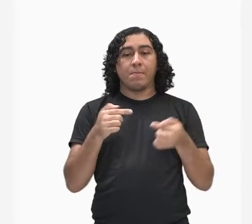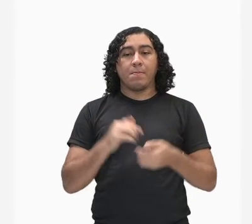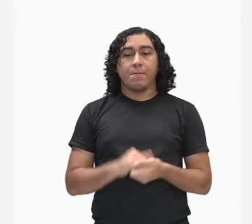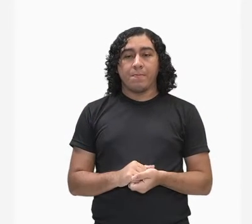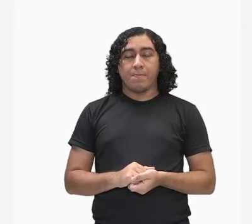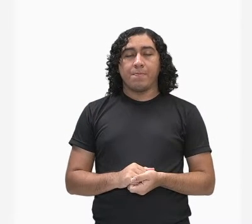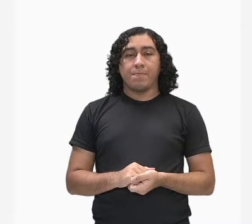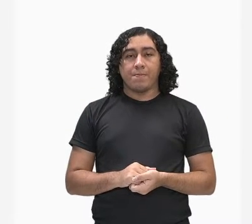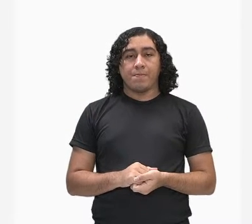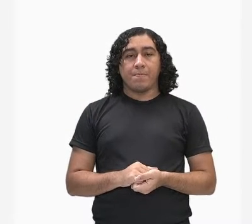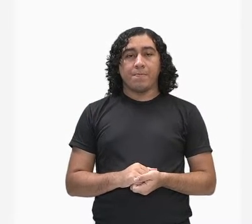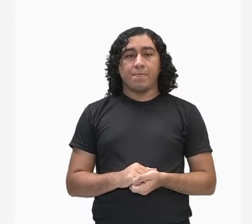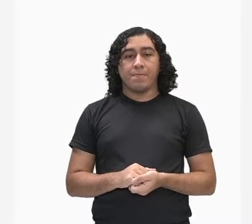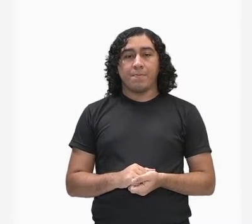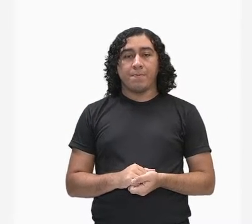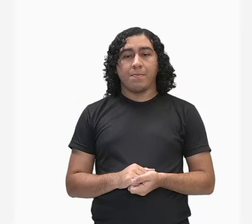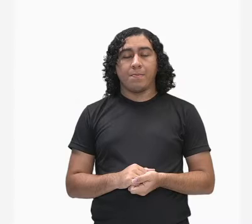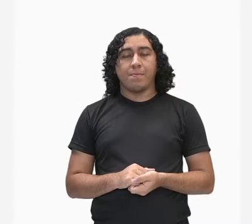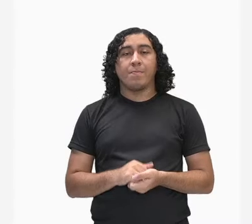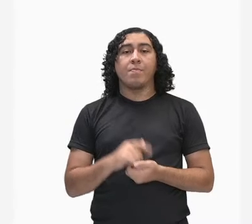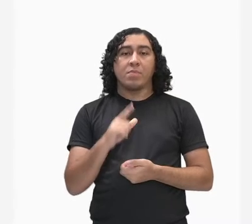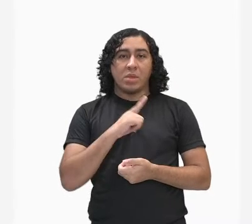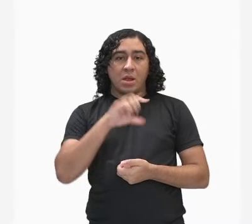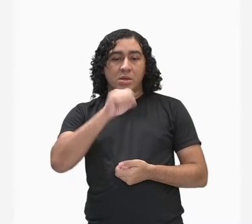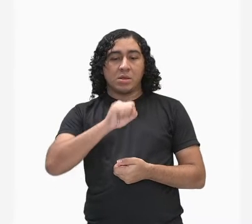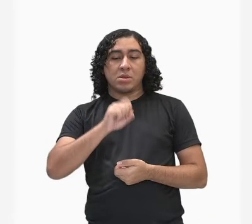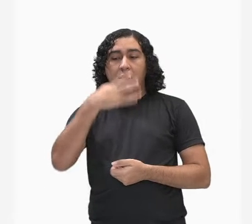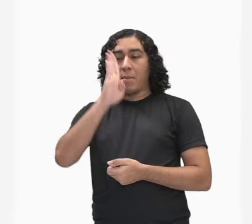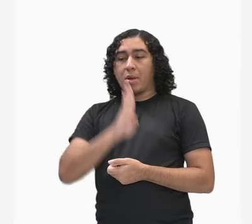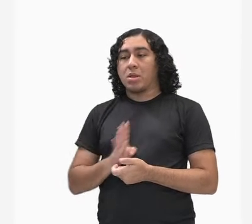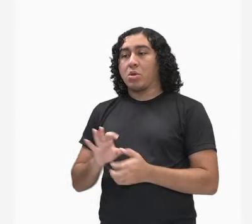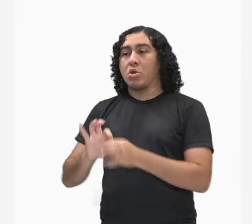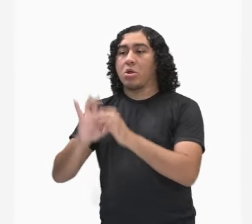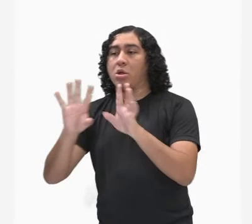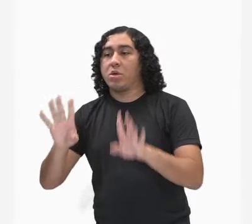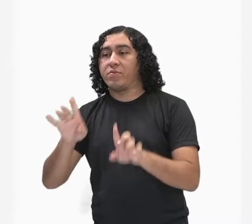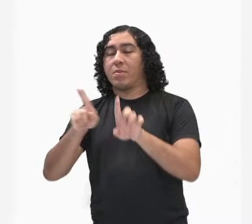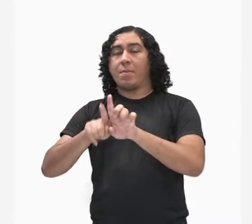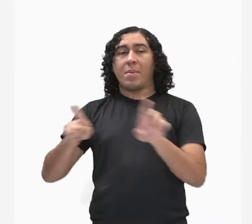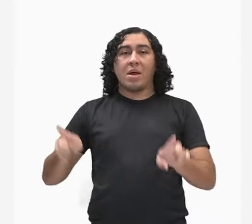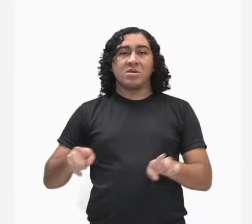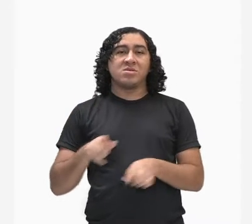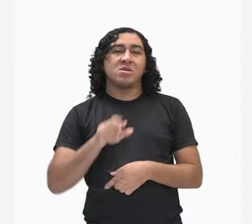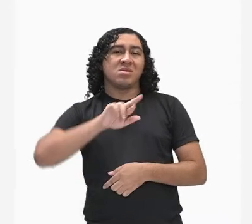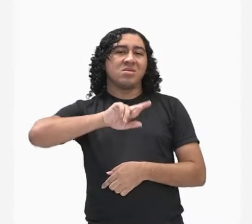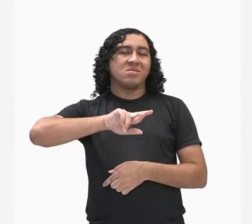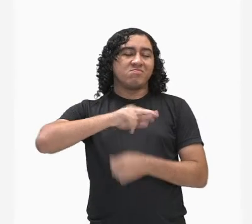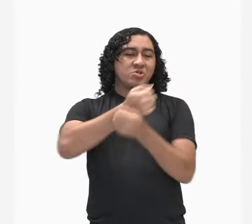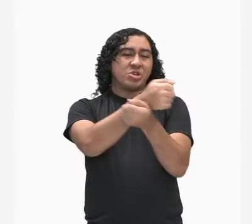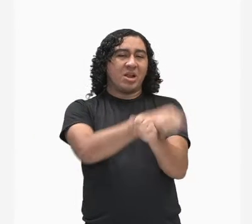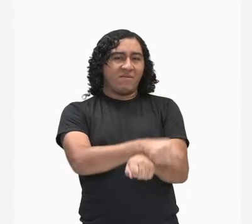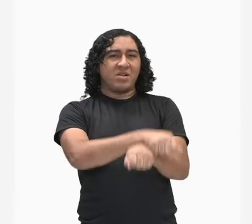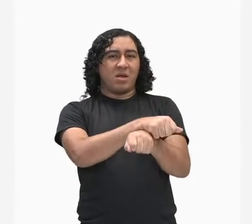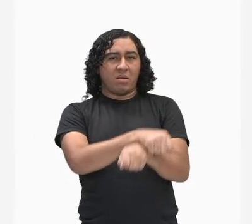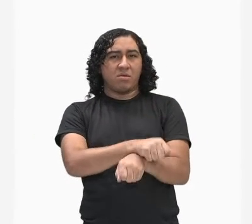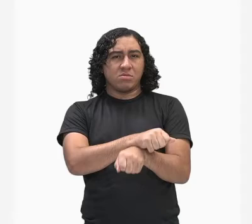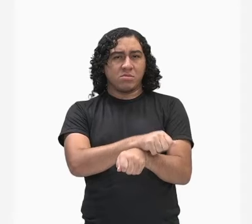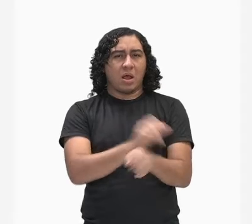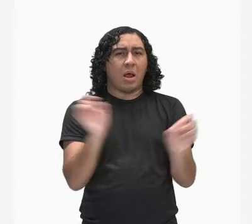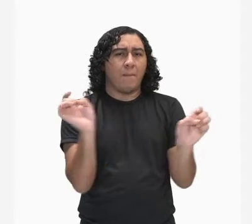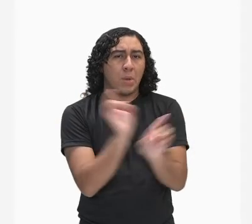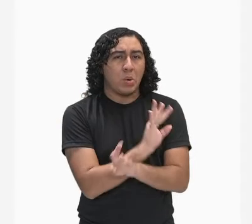a independência, porém, né, não abrem mão da escravidão,